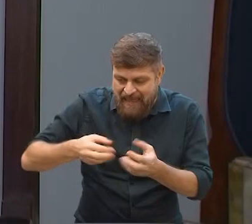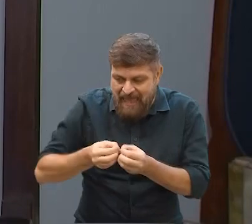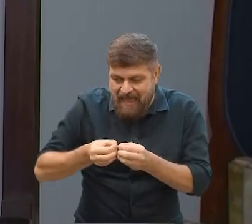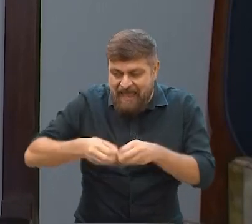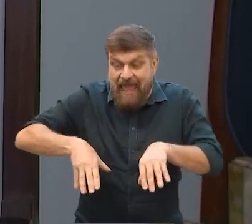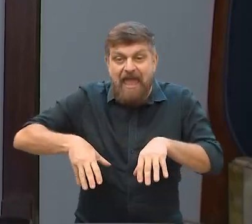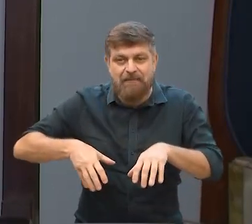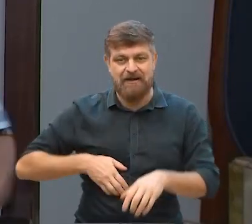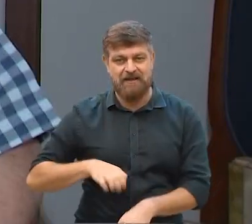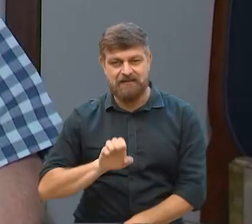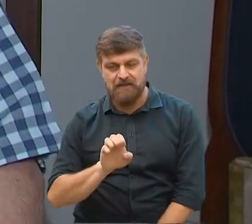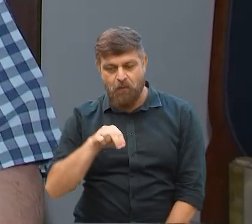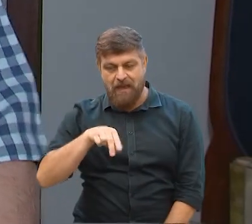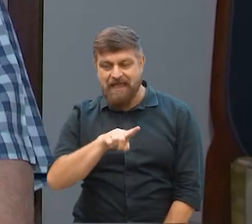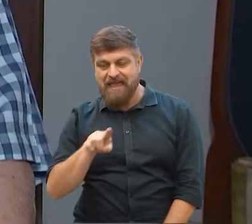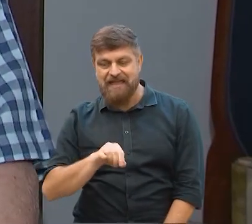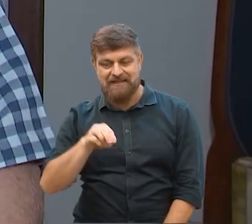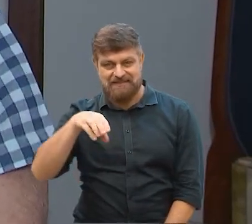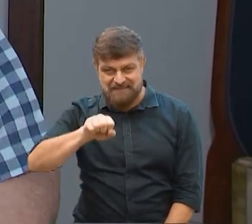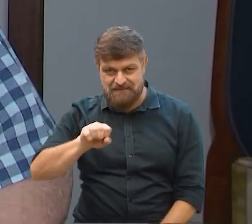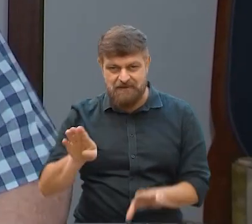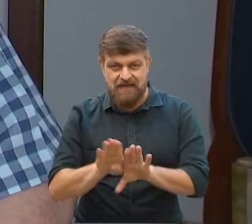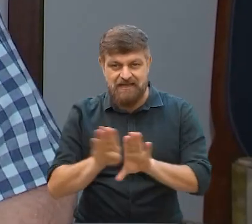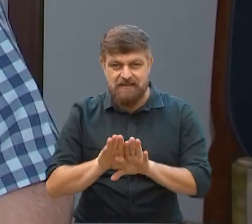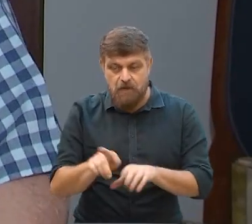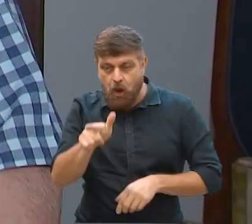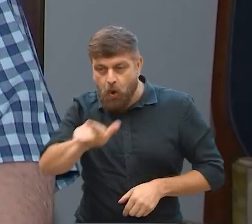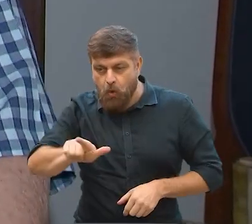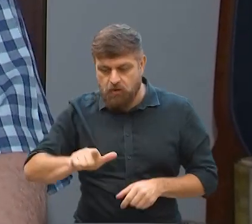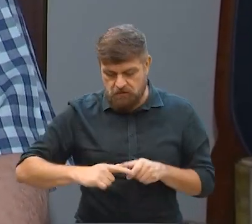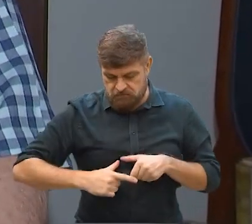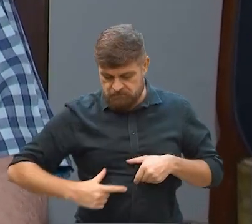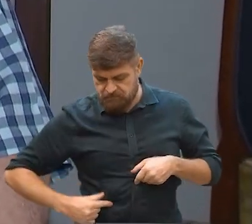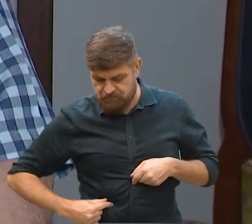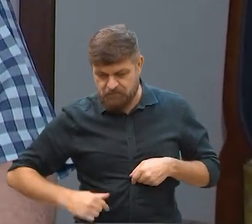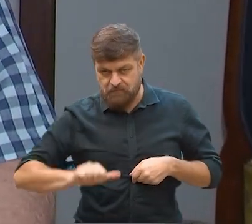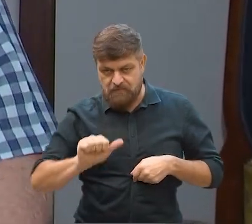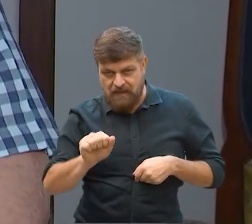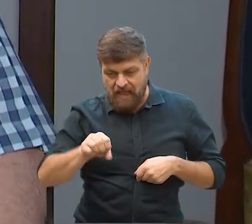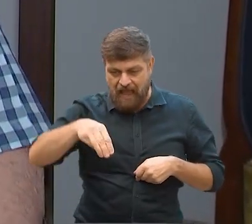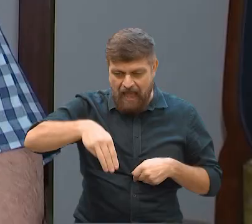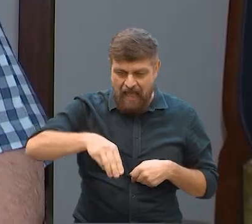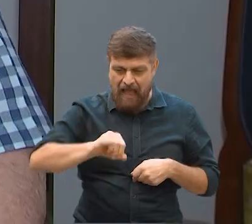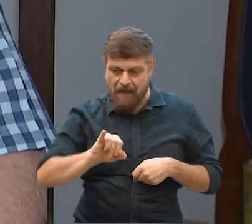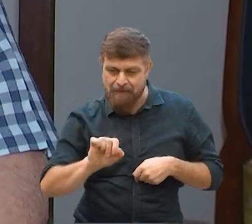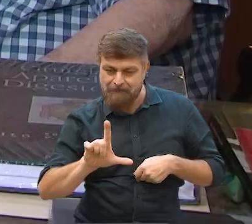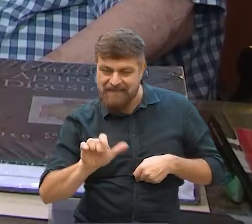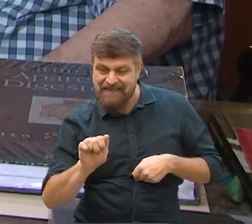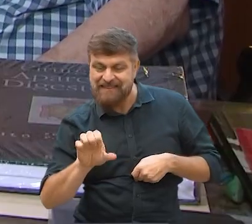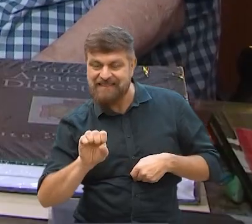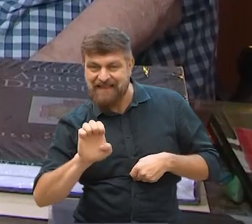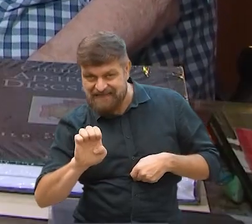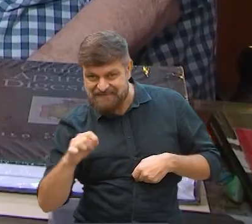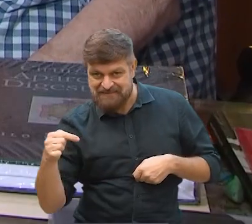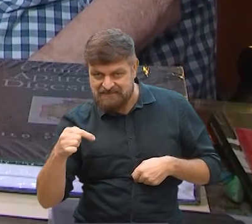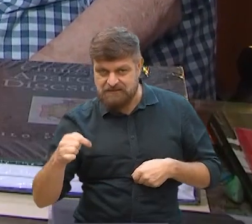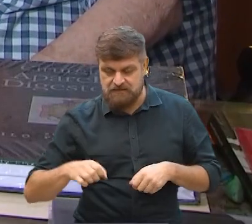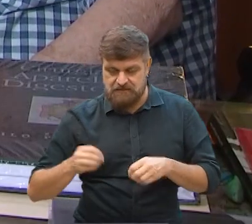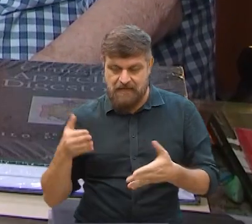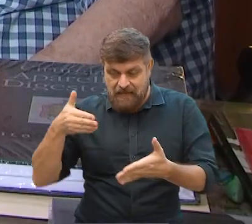das proteínas. E chega a amilase, que faz a digestão do amido. O amido é o